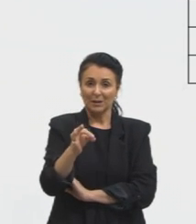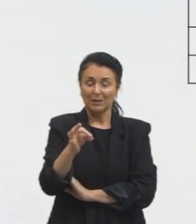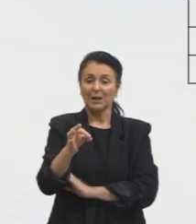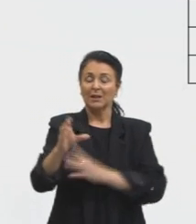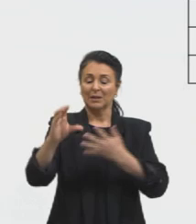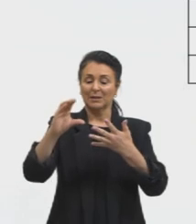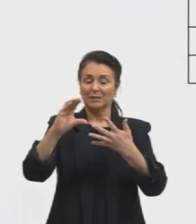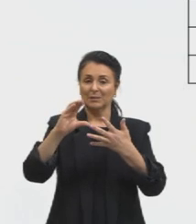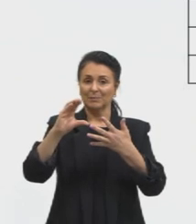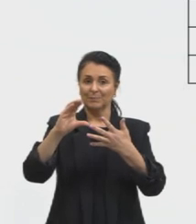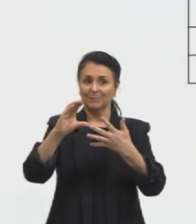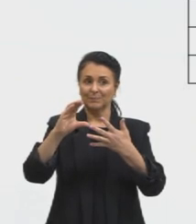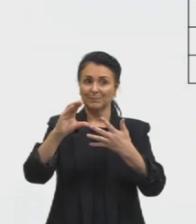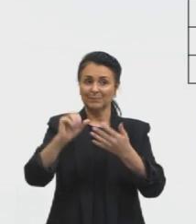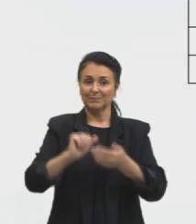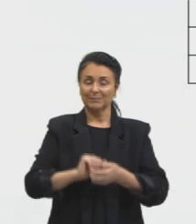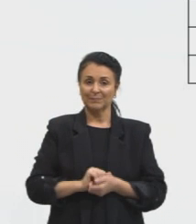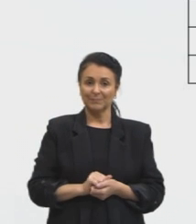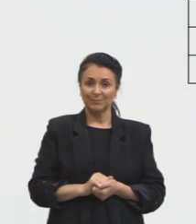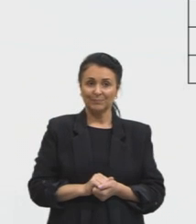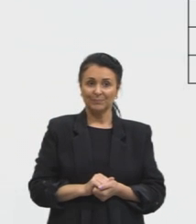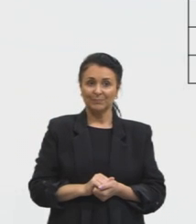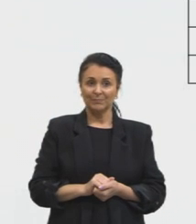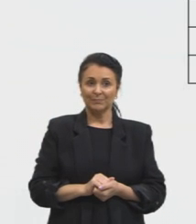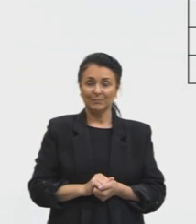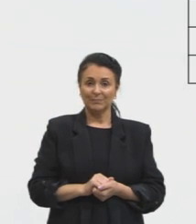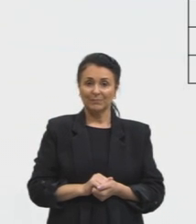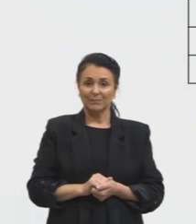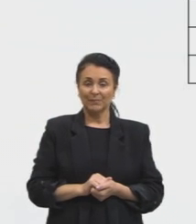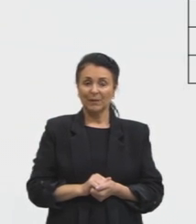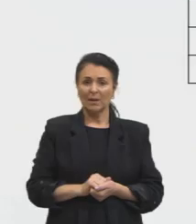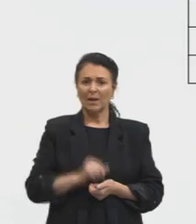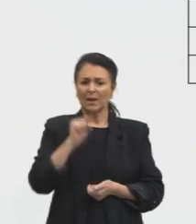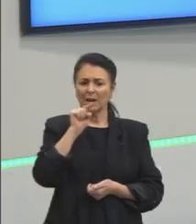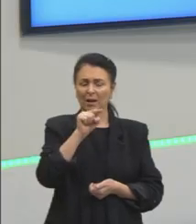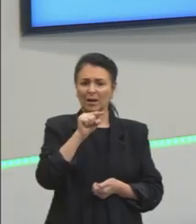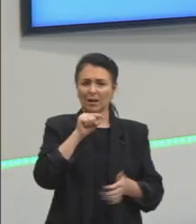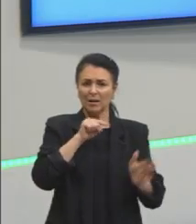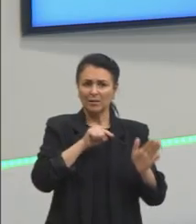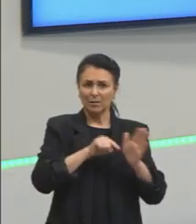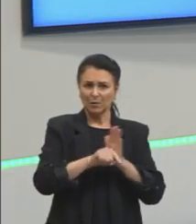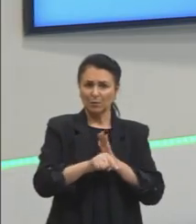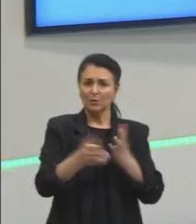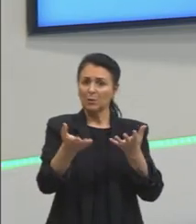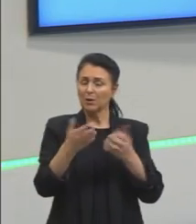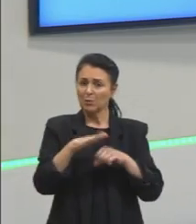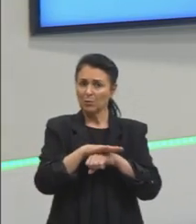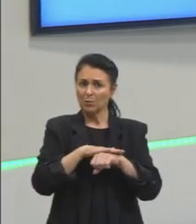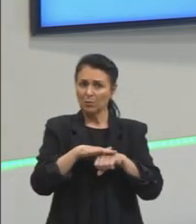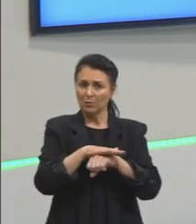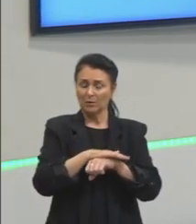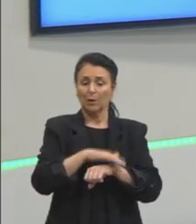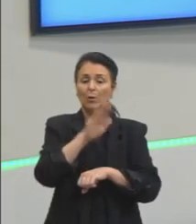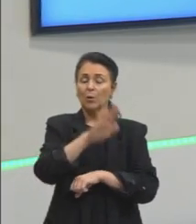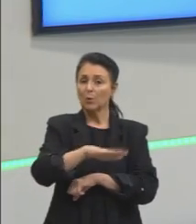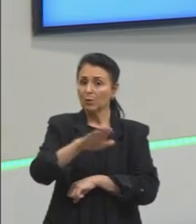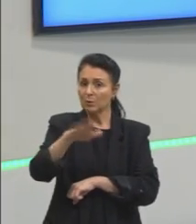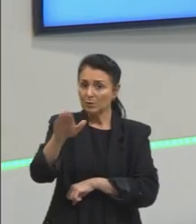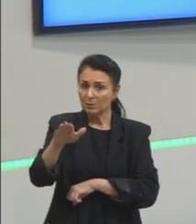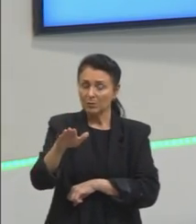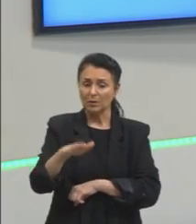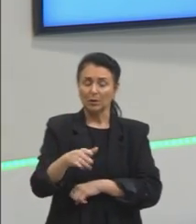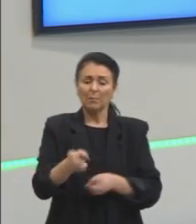letra c bom então essa essa questão eu quero conversar com você o estudante